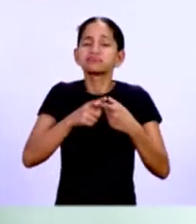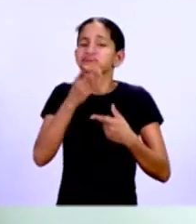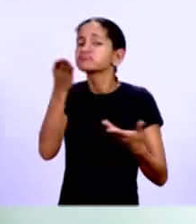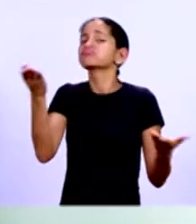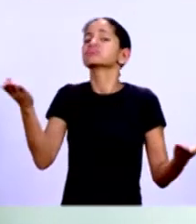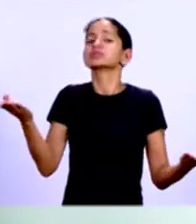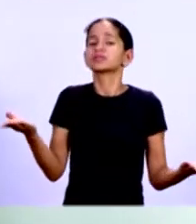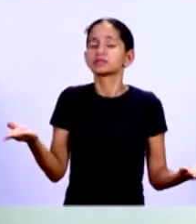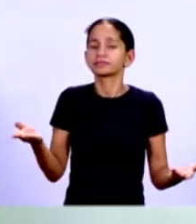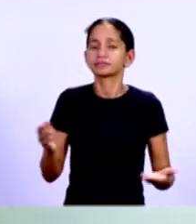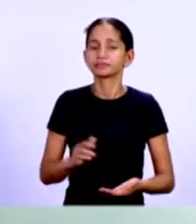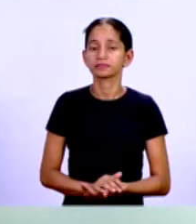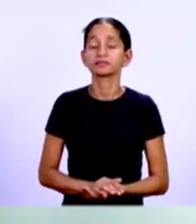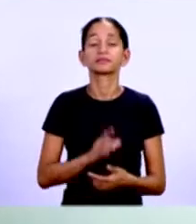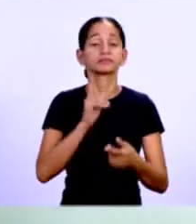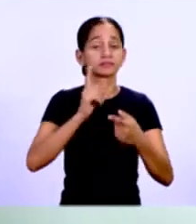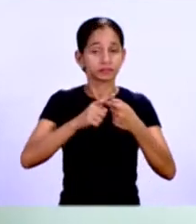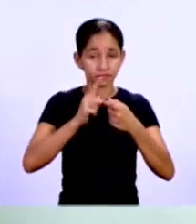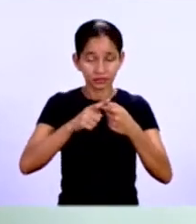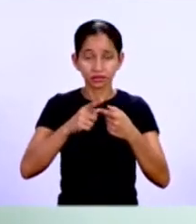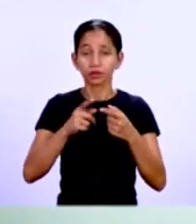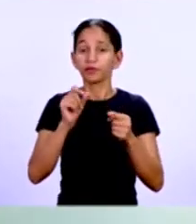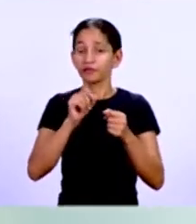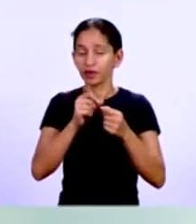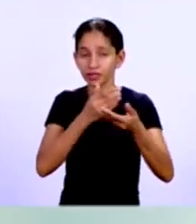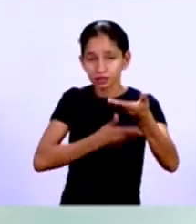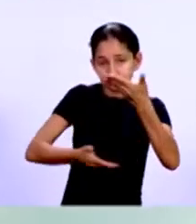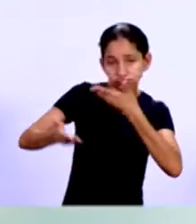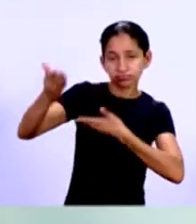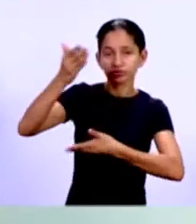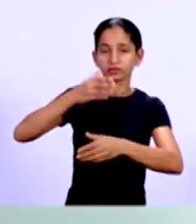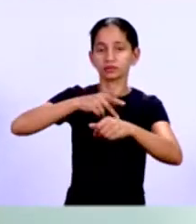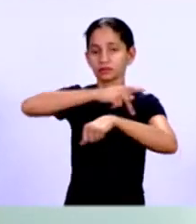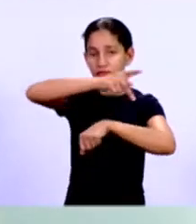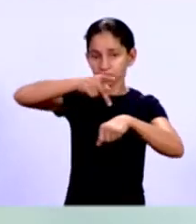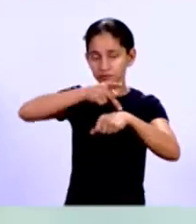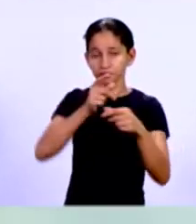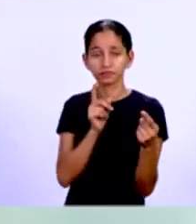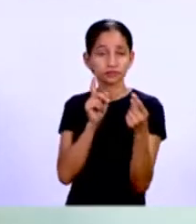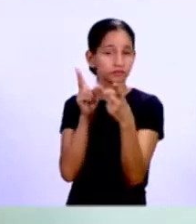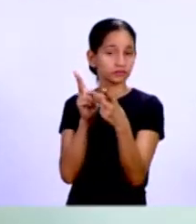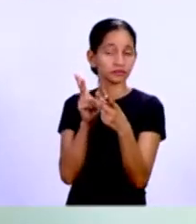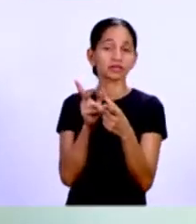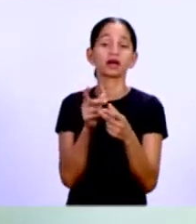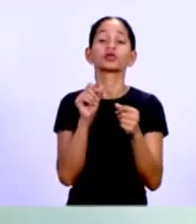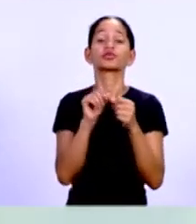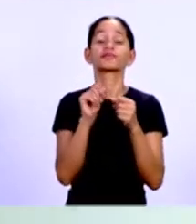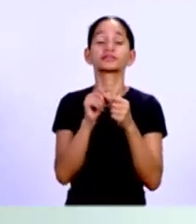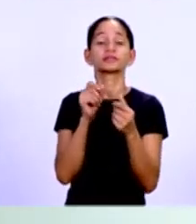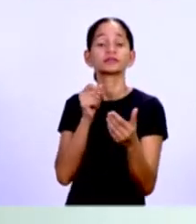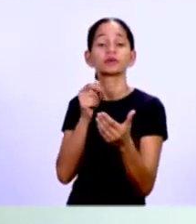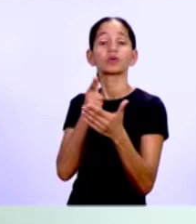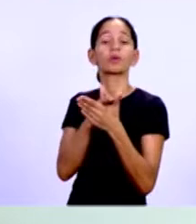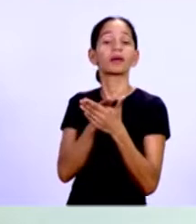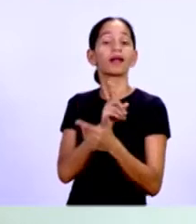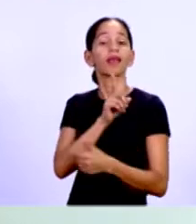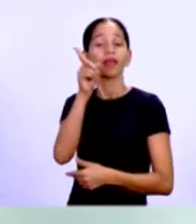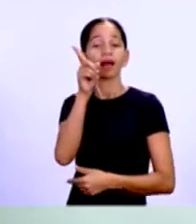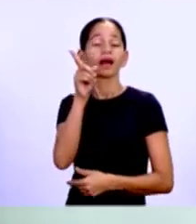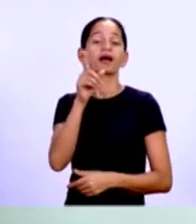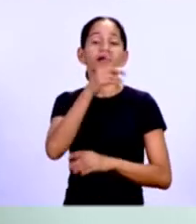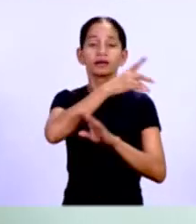exportação? Quando você faz importação, você está trabalhando com a compra de uma mercadoria que é cotada a um